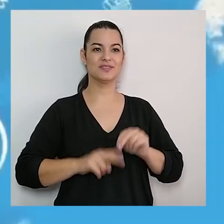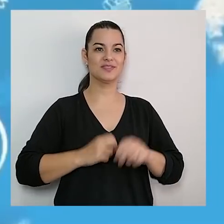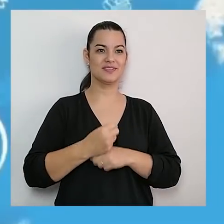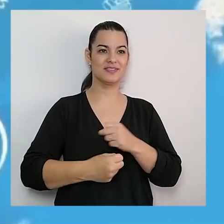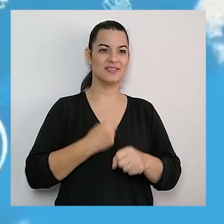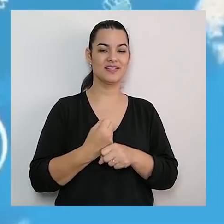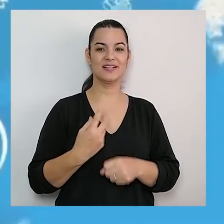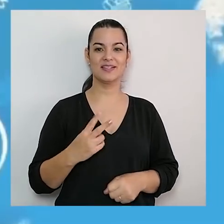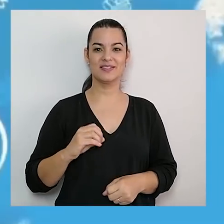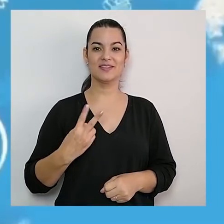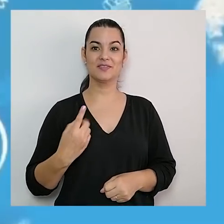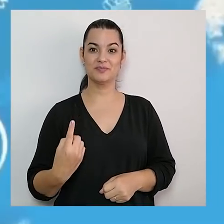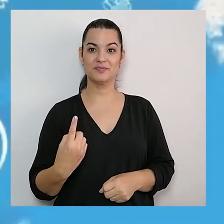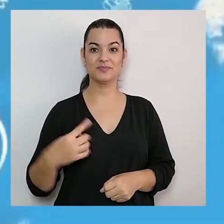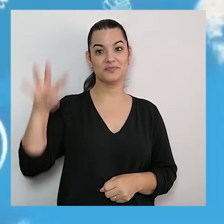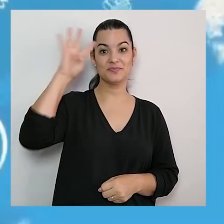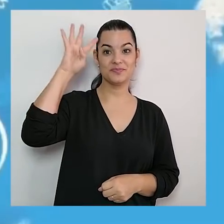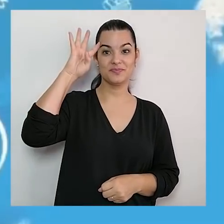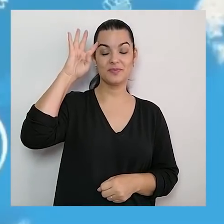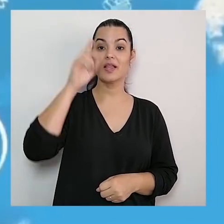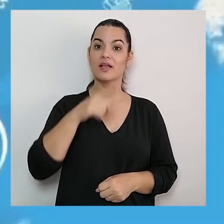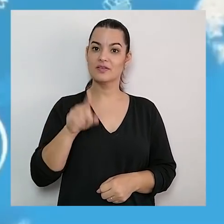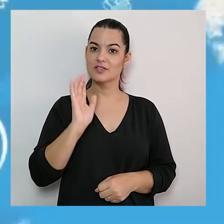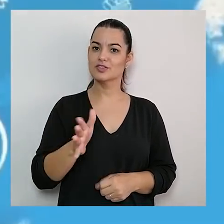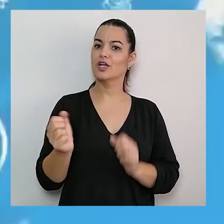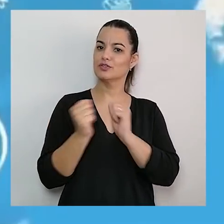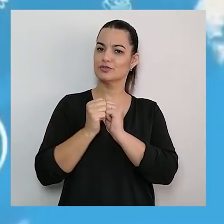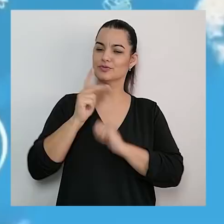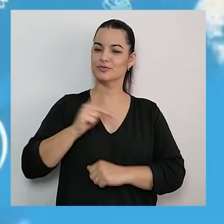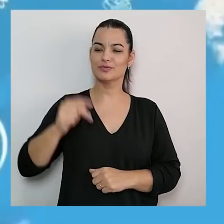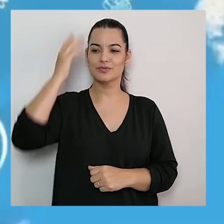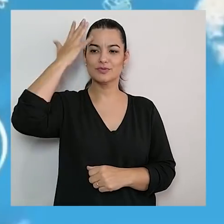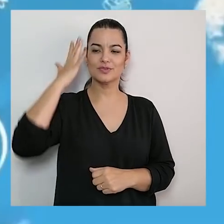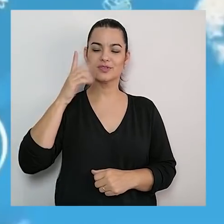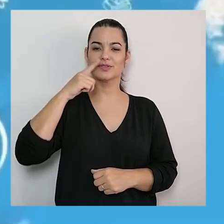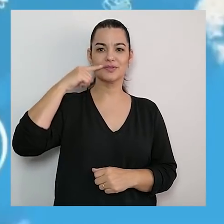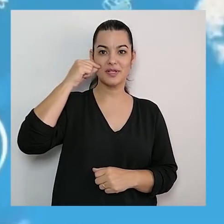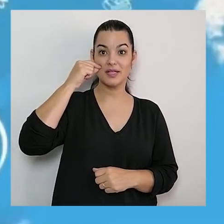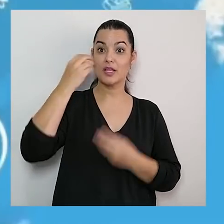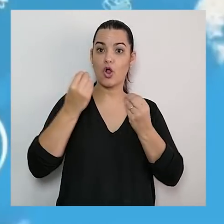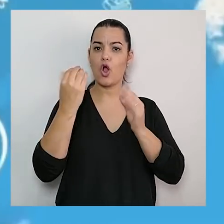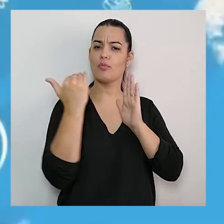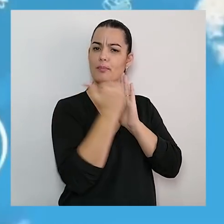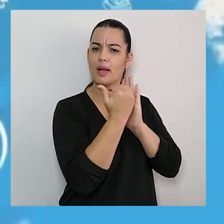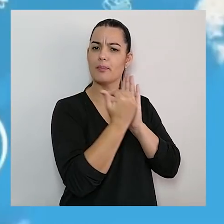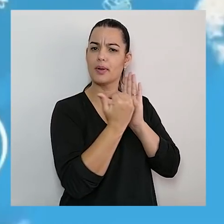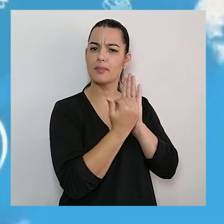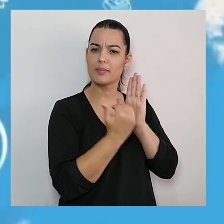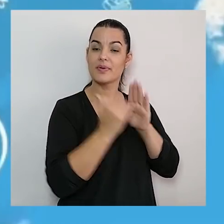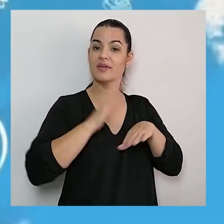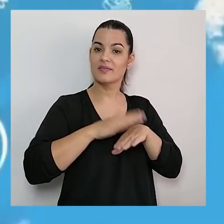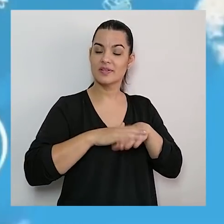16/6/2021, quarta-feira. Agora que você já viu com a professora Thalita passo a passo de como construir o